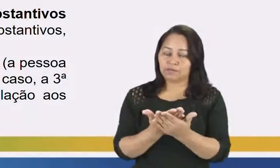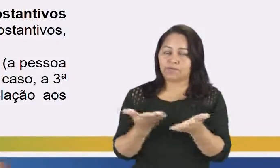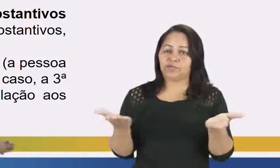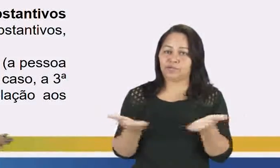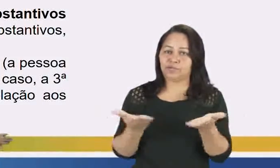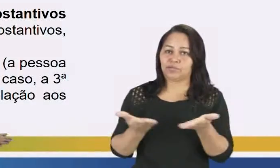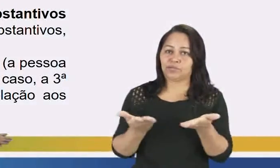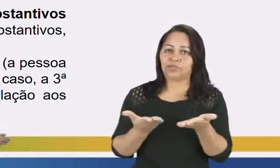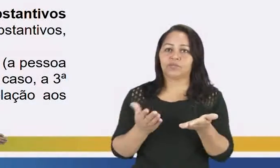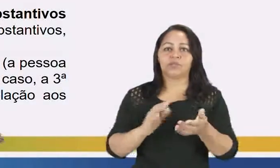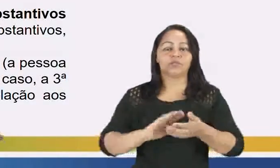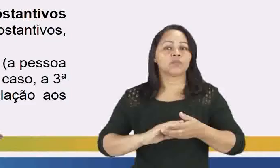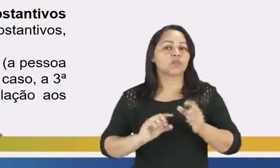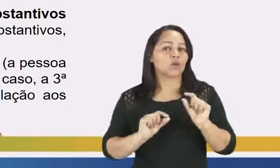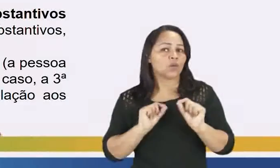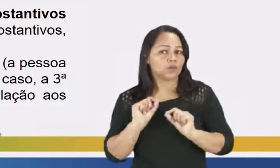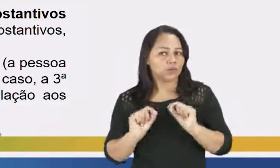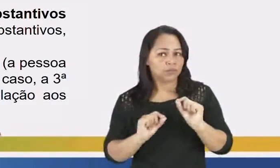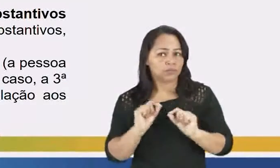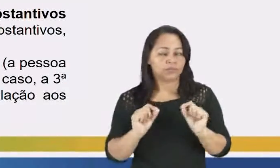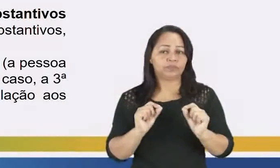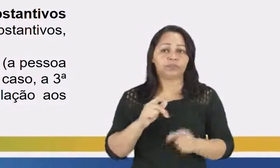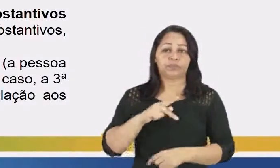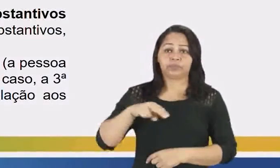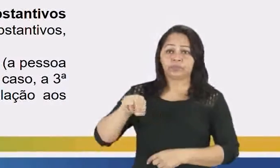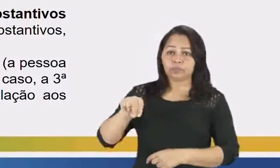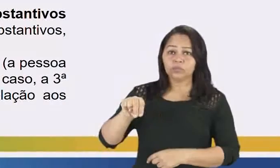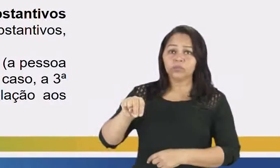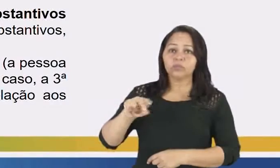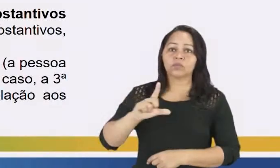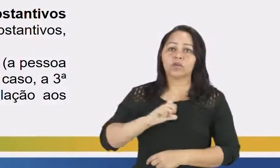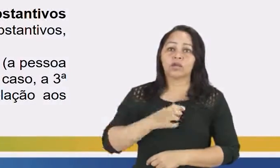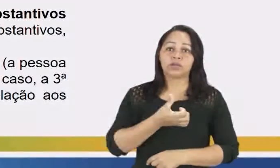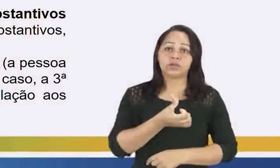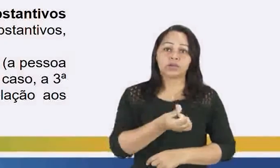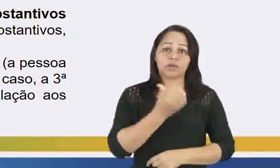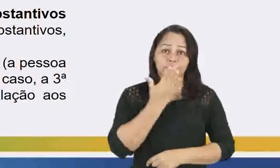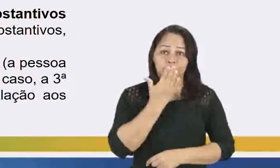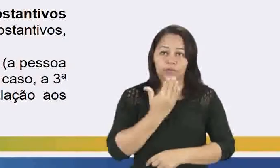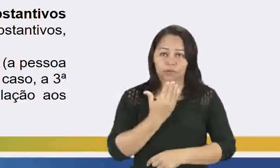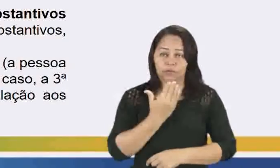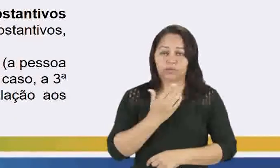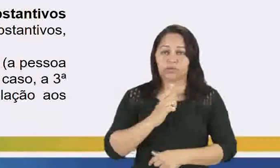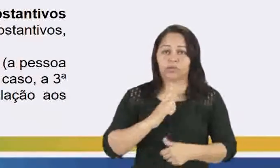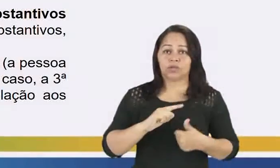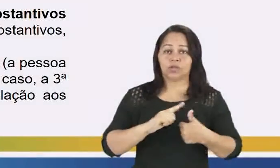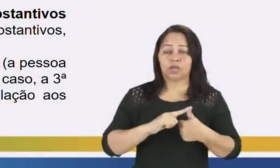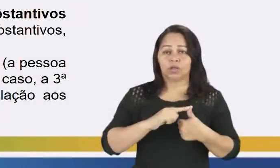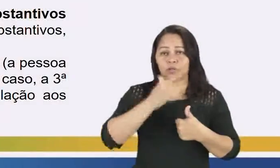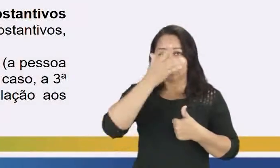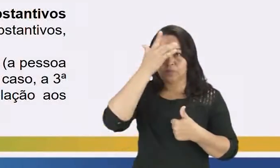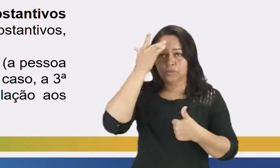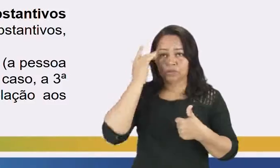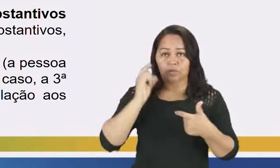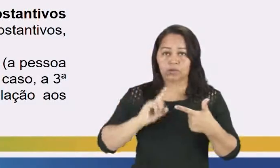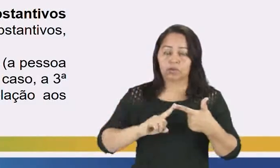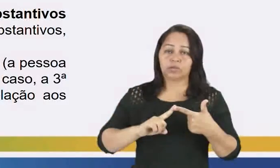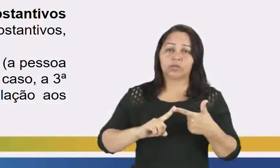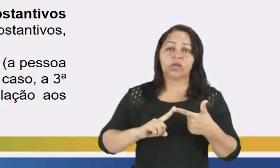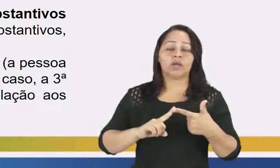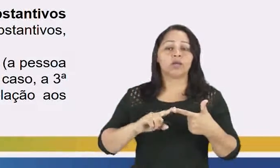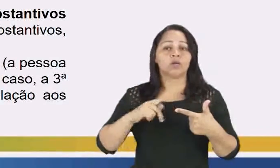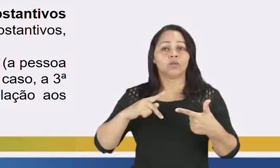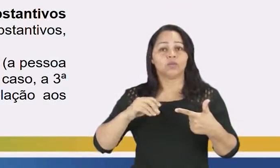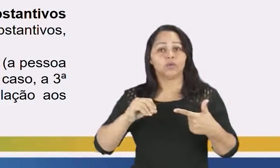com relação aos pronomes, nós temos 6 tipos, que são os pessoais, os possessivos,